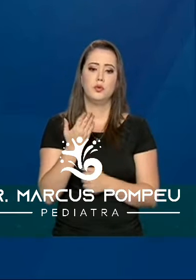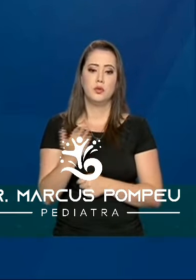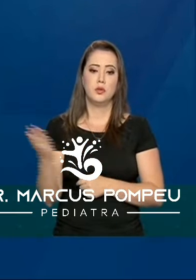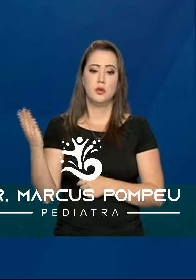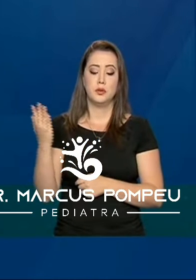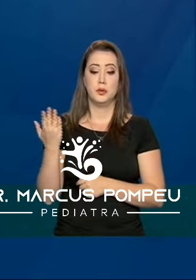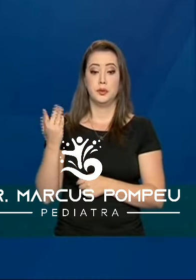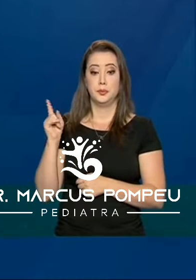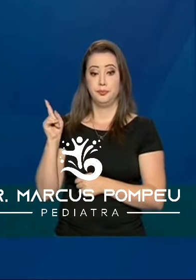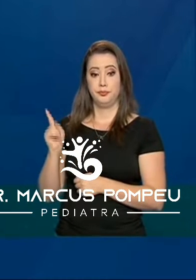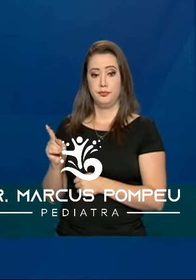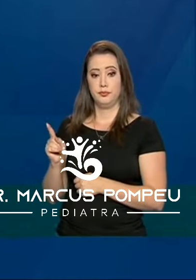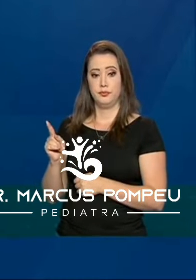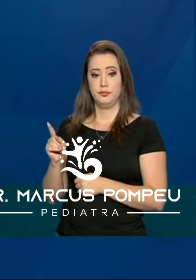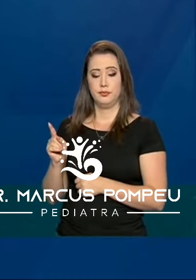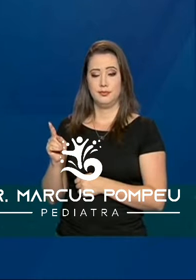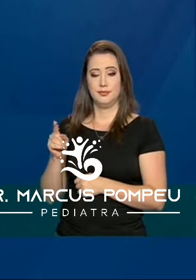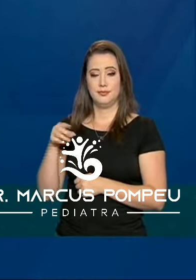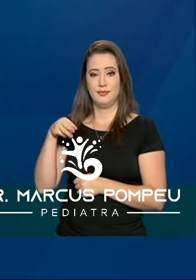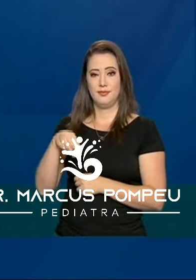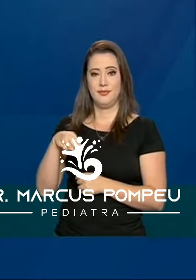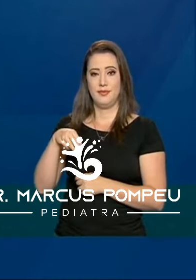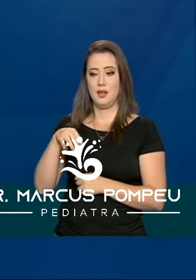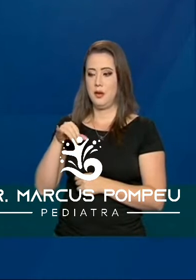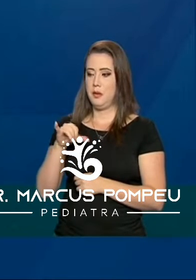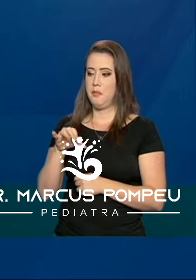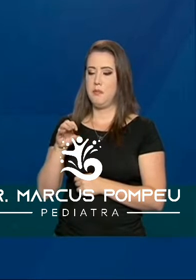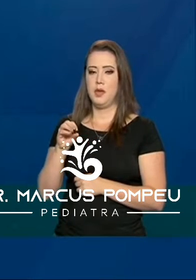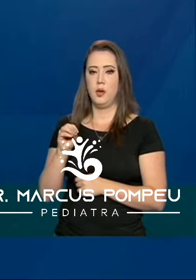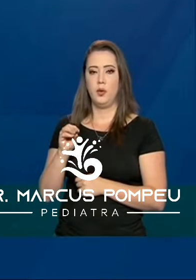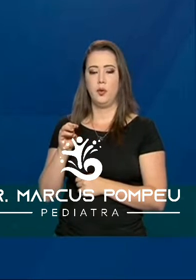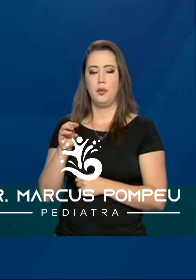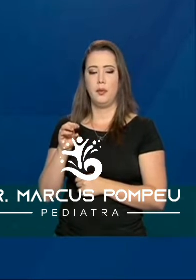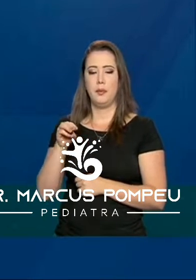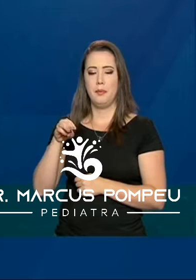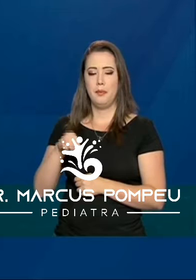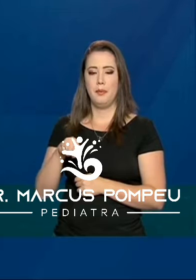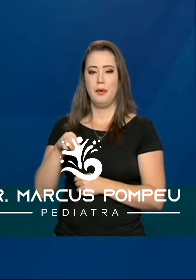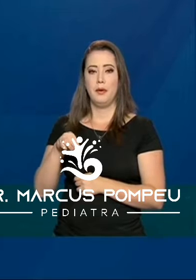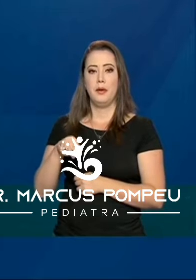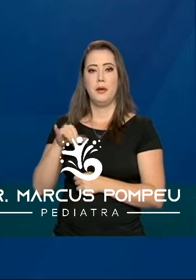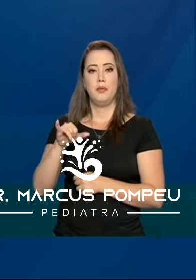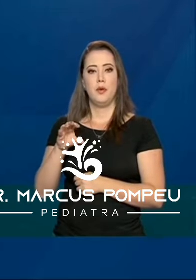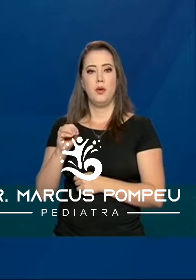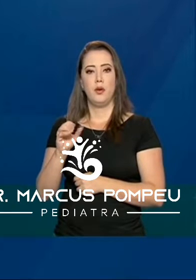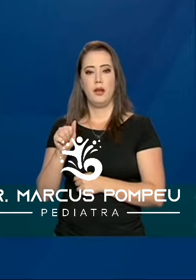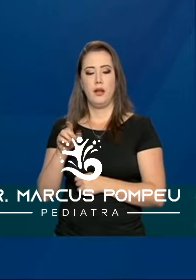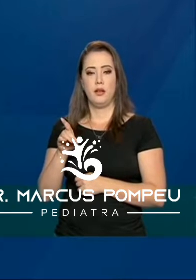infiltrado linfocitário, isso aqui é uma miocardite, isso aqui é uma lâmina de um doente pós-vacina